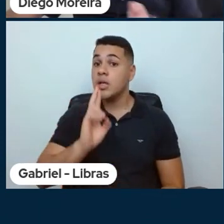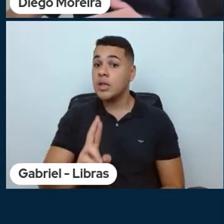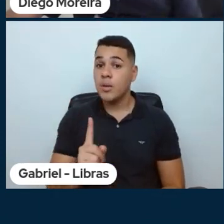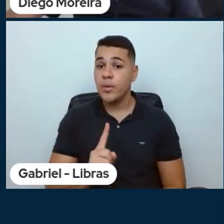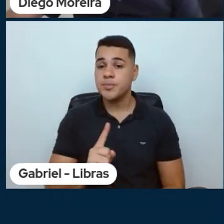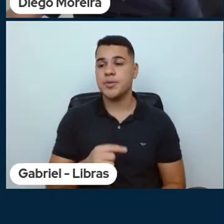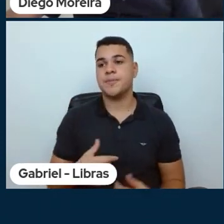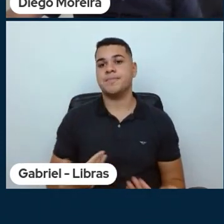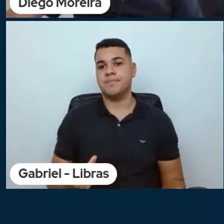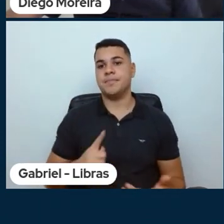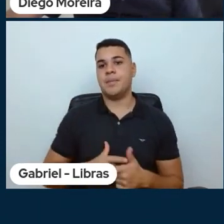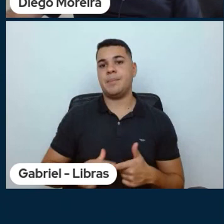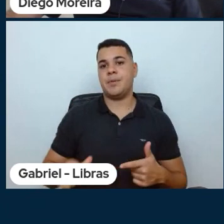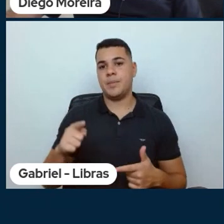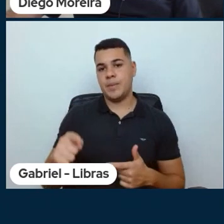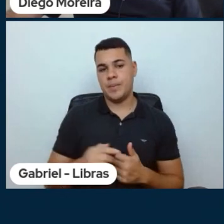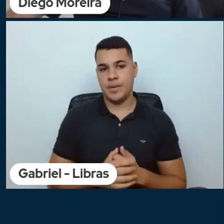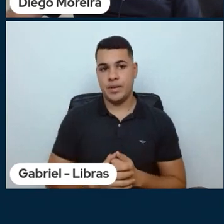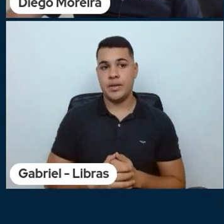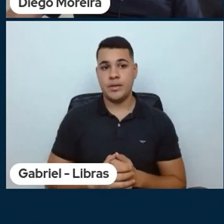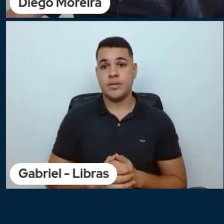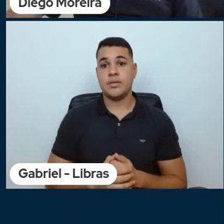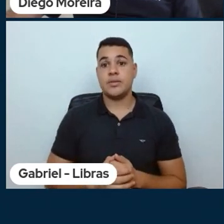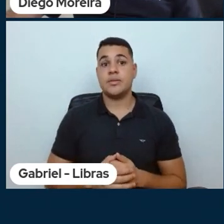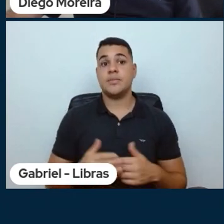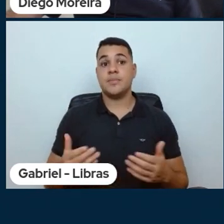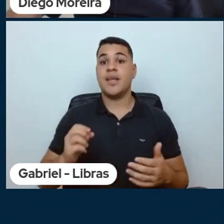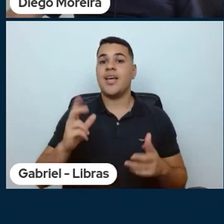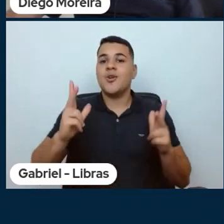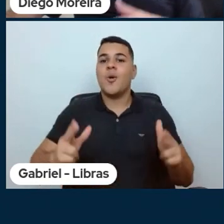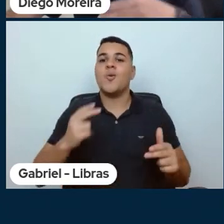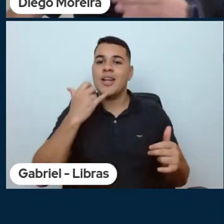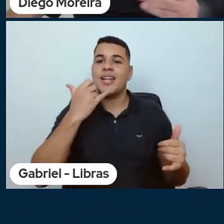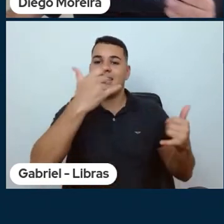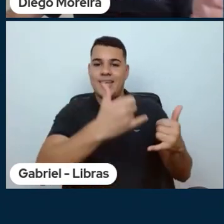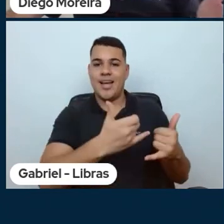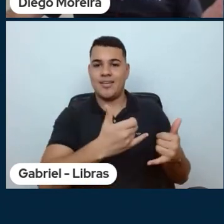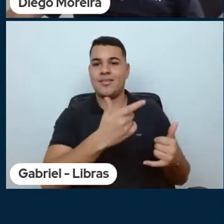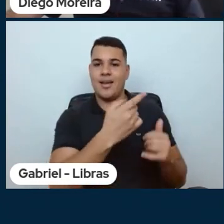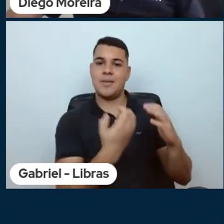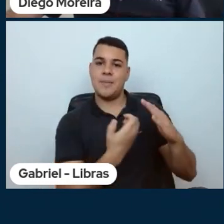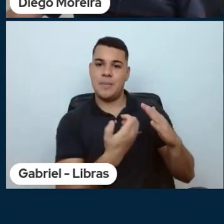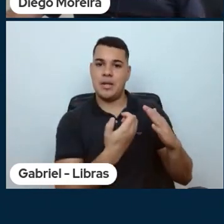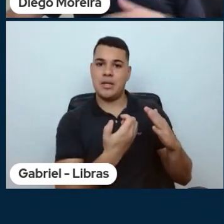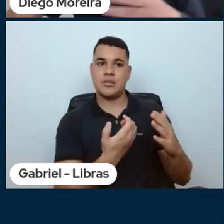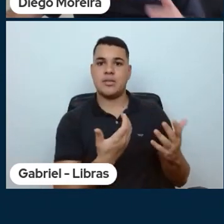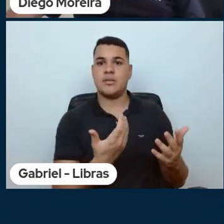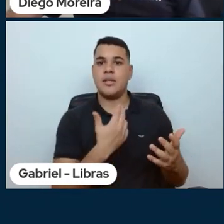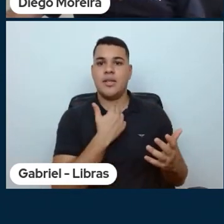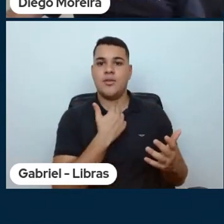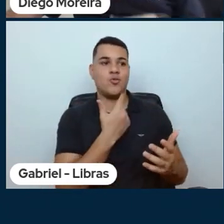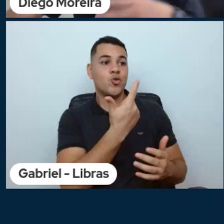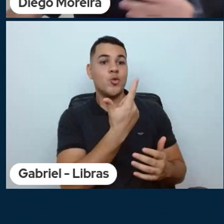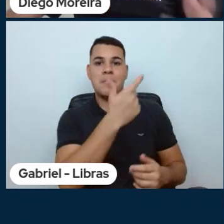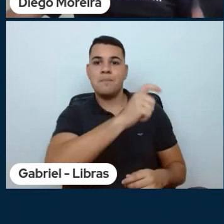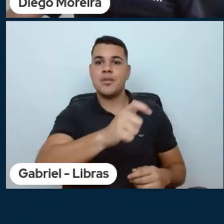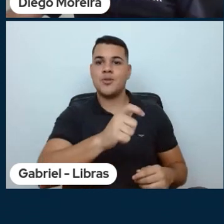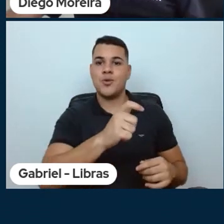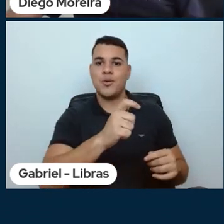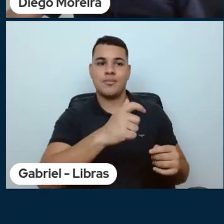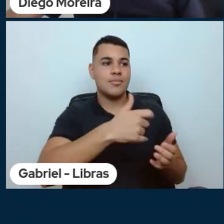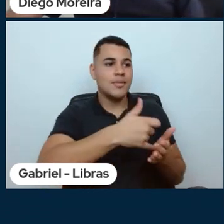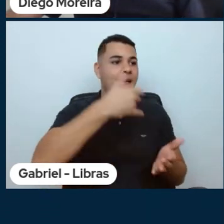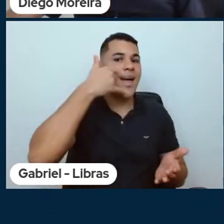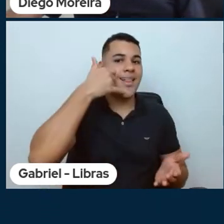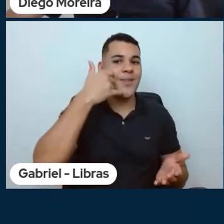empresa e não tem um operador para me atender, tá. Quem está conversando mais, quem são os agentes, números de